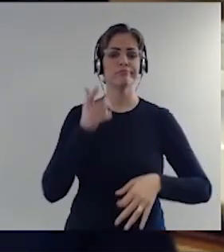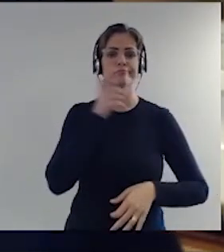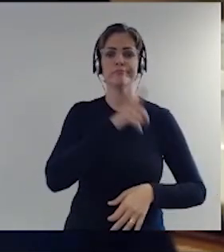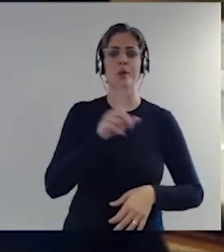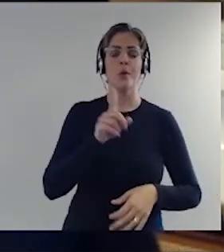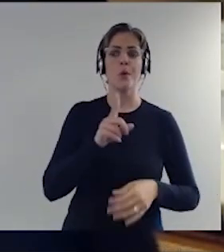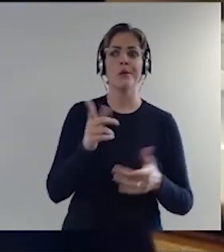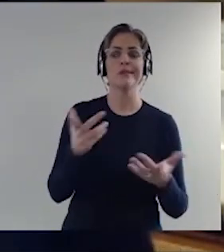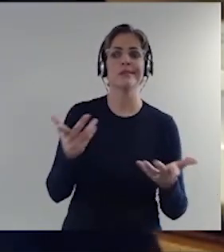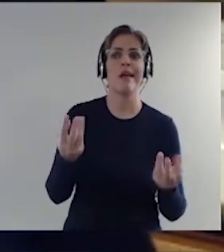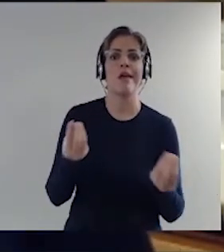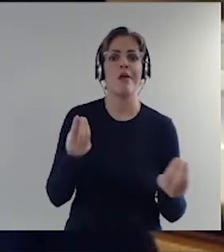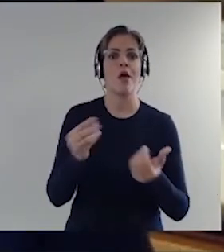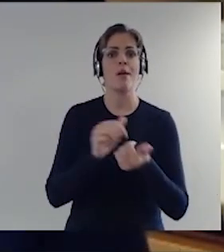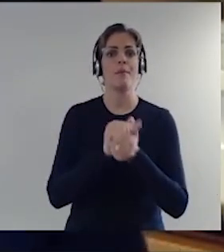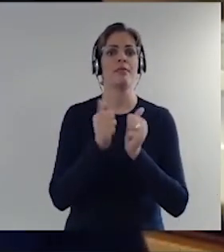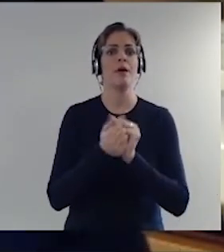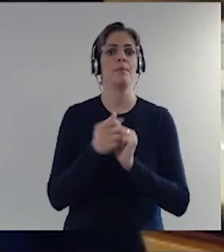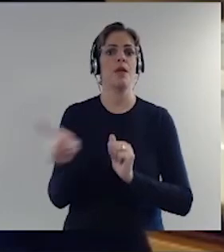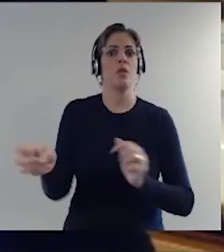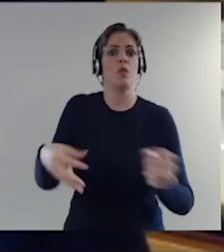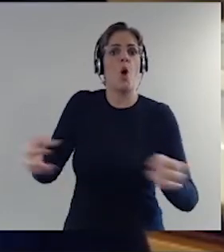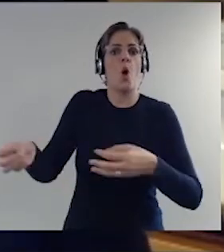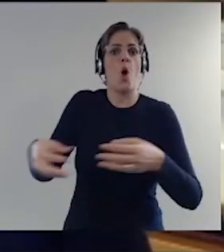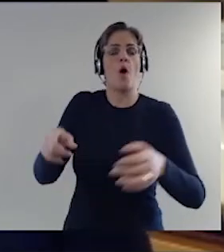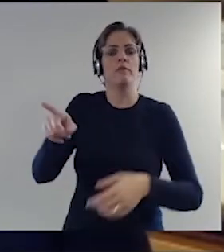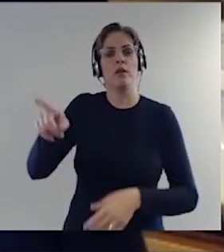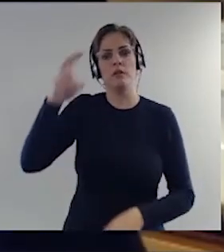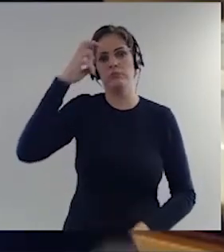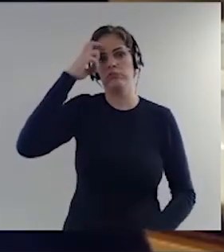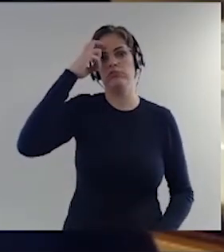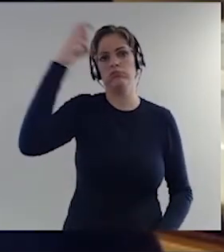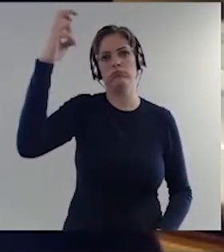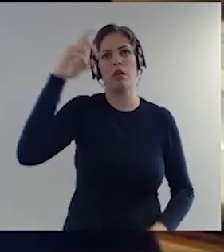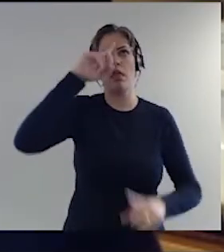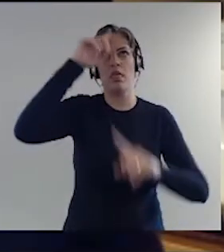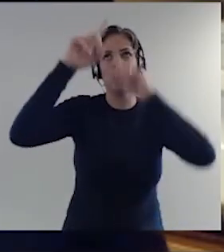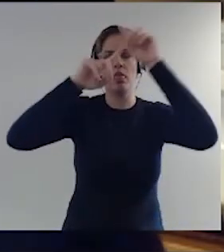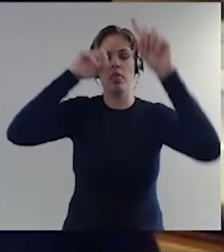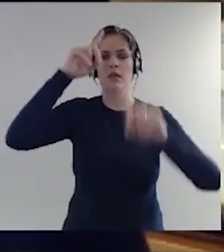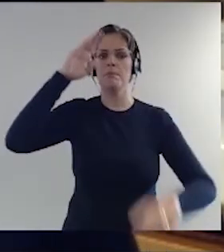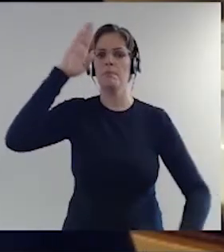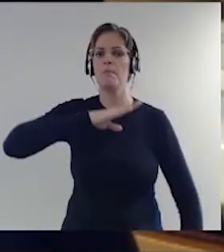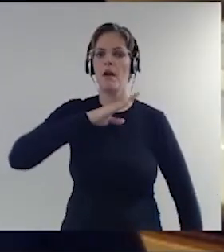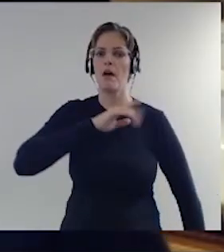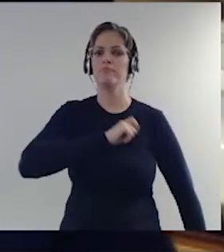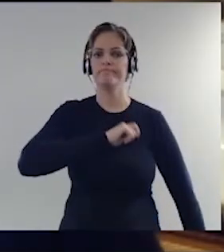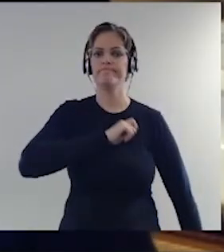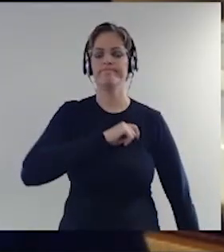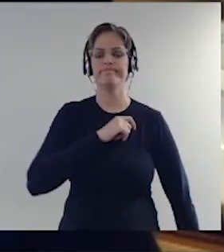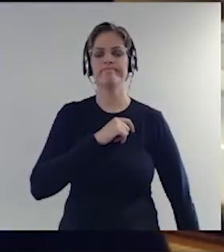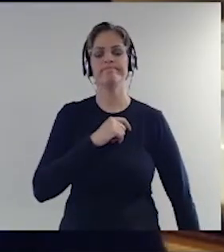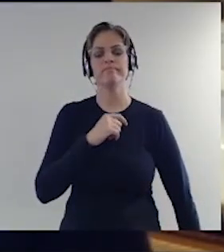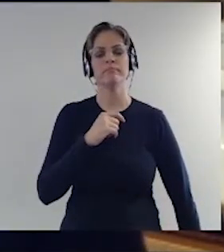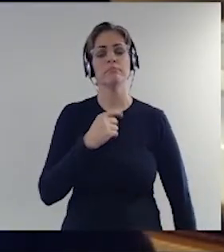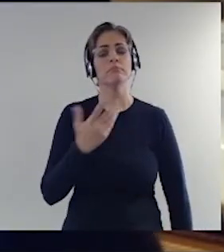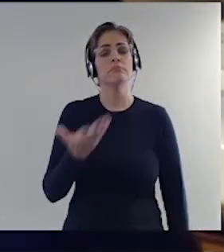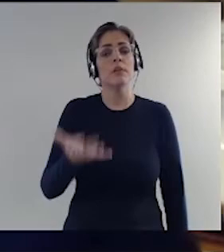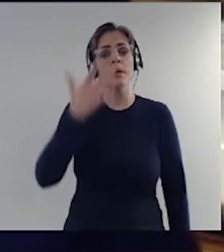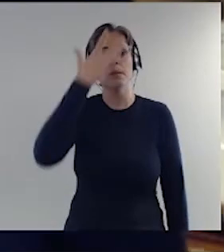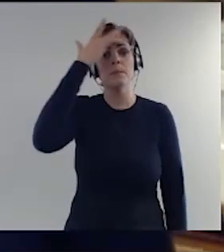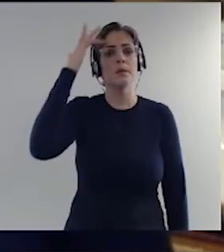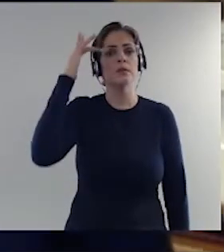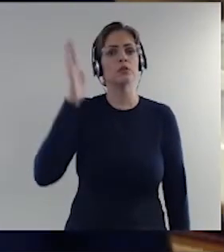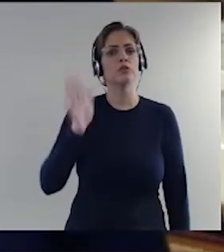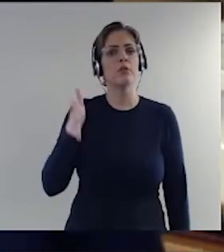à inovação da generosidade humana trazida para o mal, neste aspecto, em que as pessoas que já